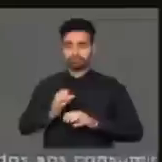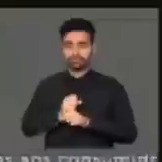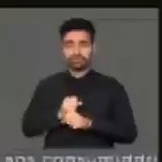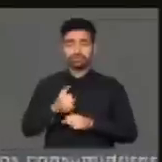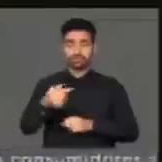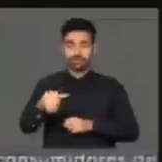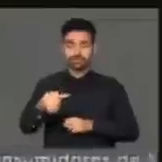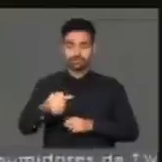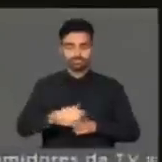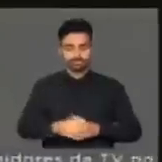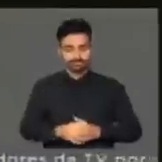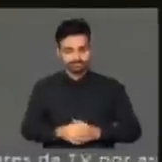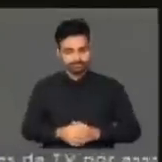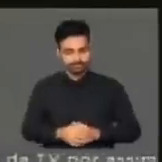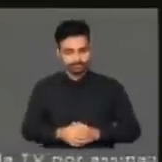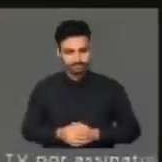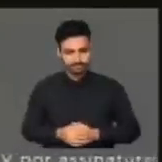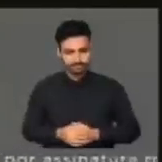votos.